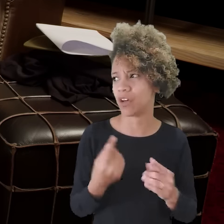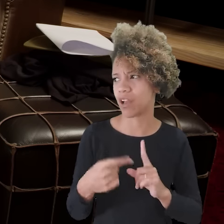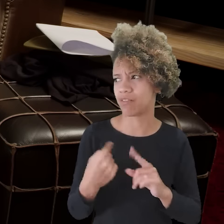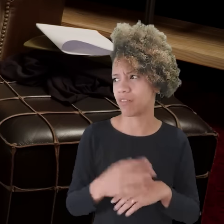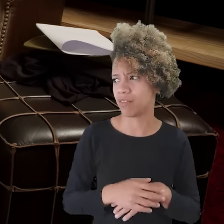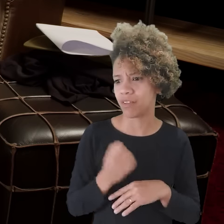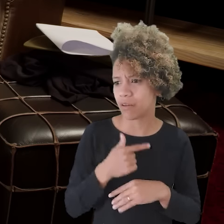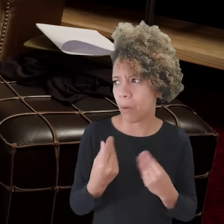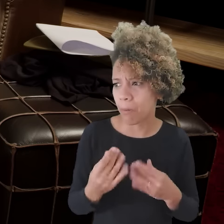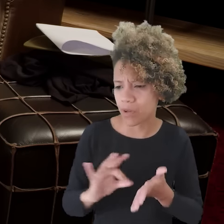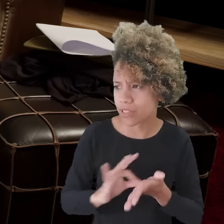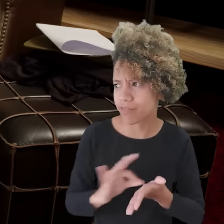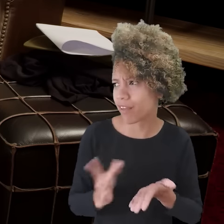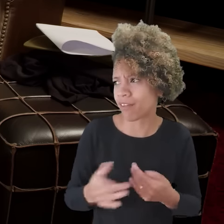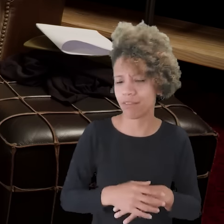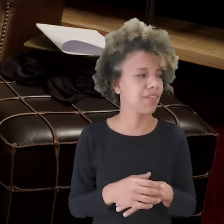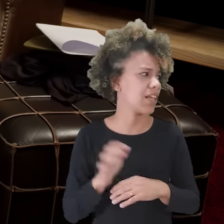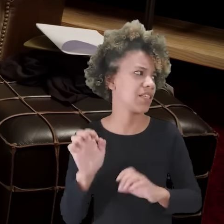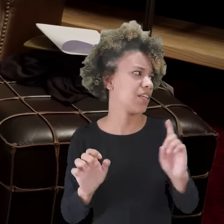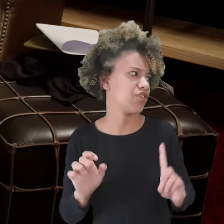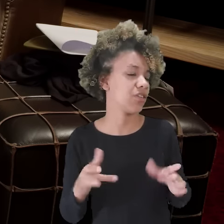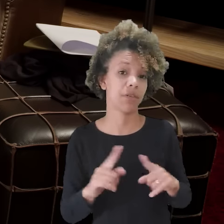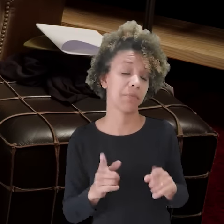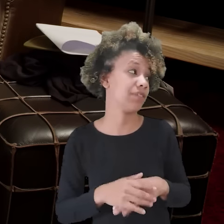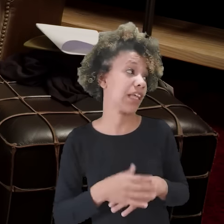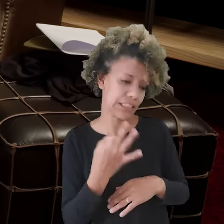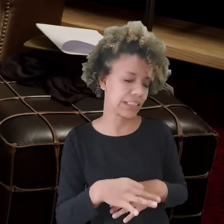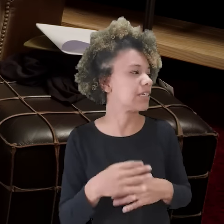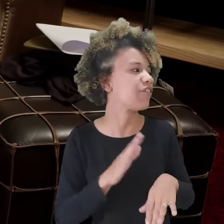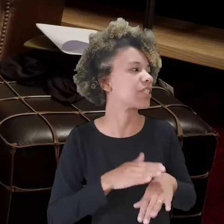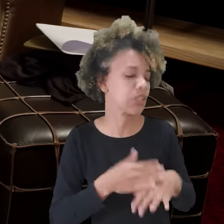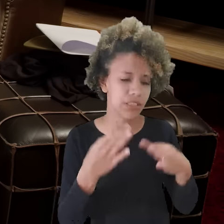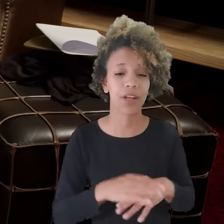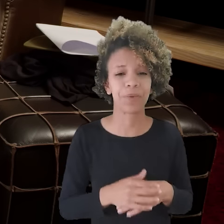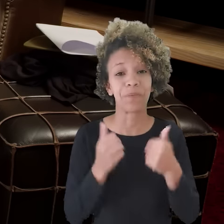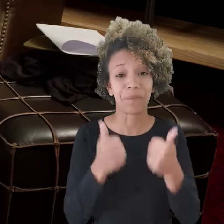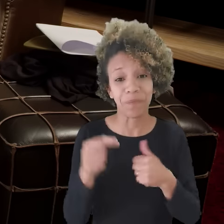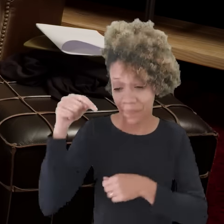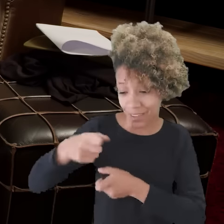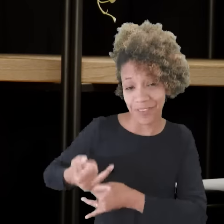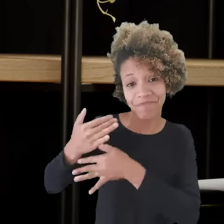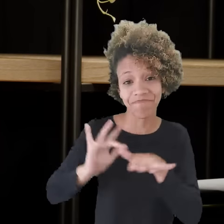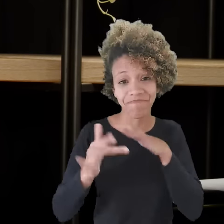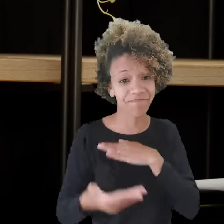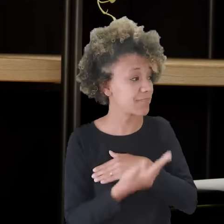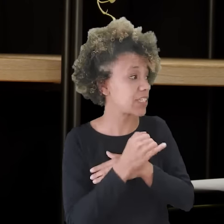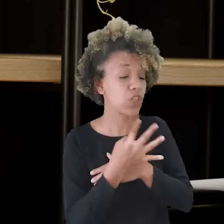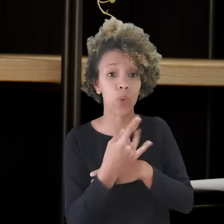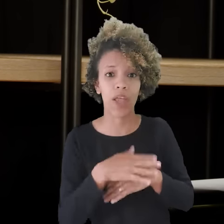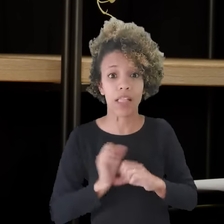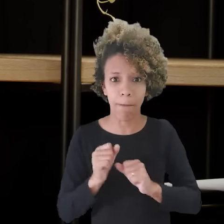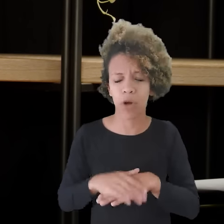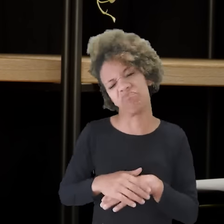cancelado como é que ele é direita te odeia ao mesmo tempo numa esquerda que você tá fazendo gente tá aqui na descrição